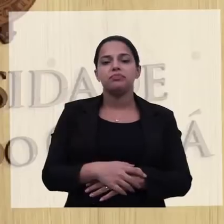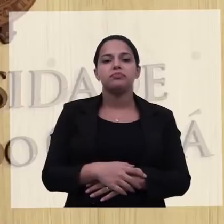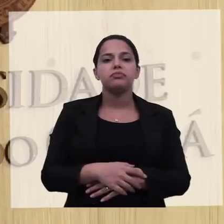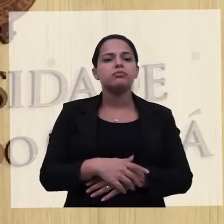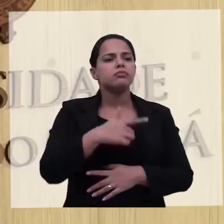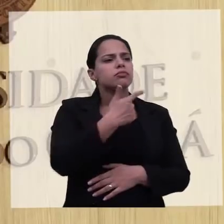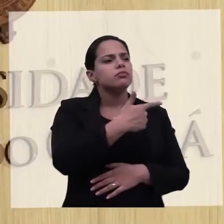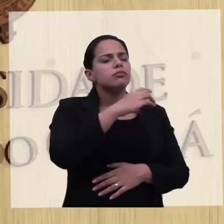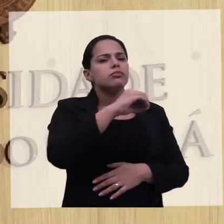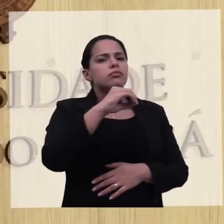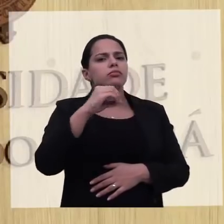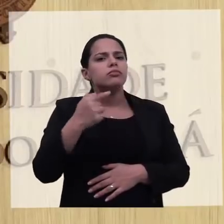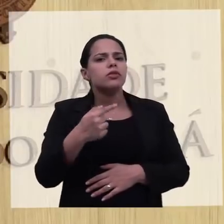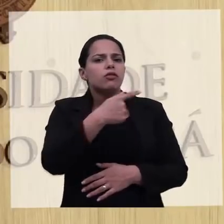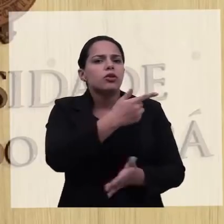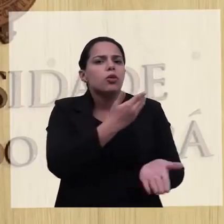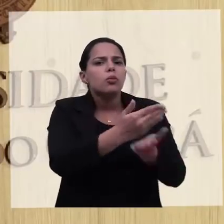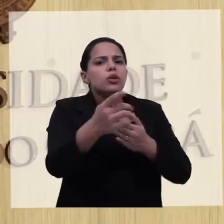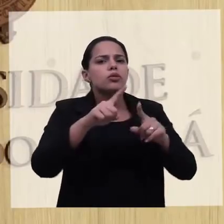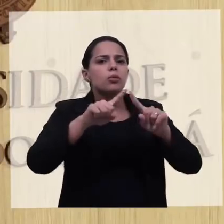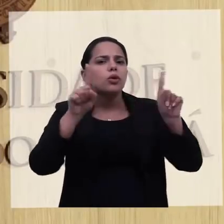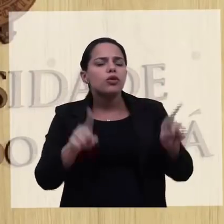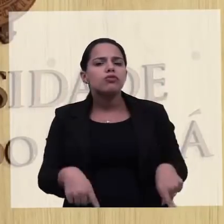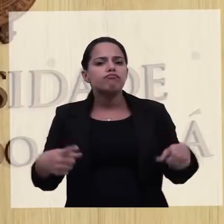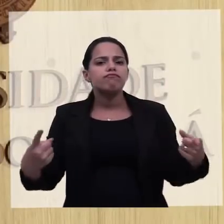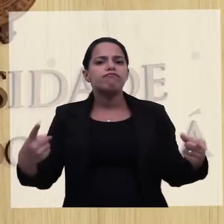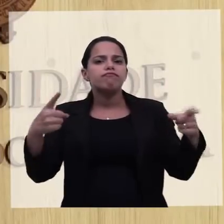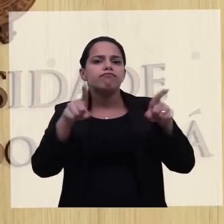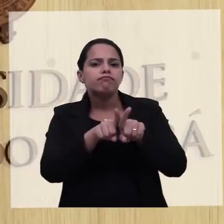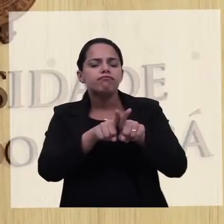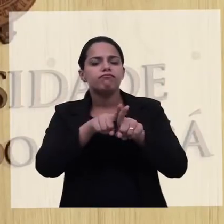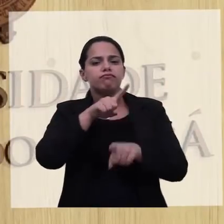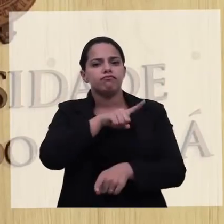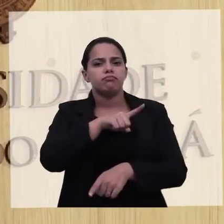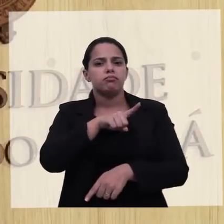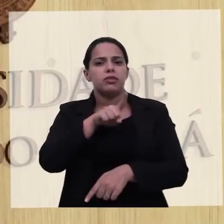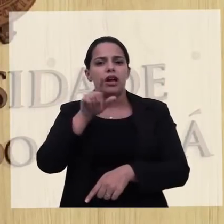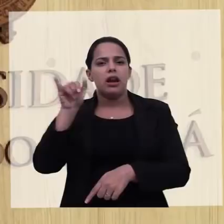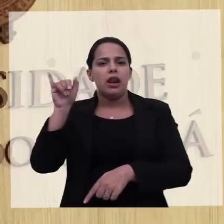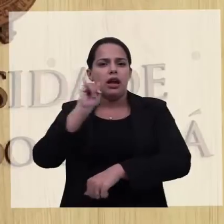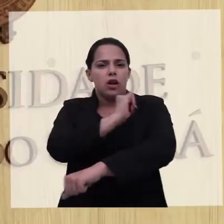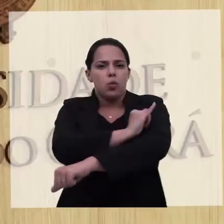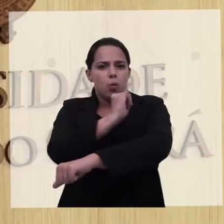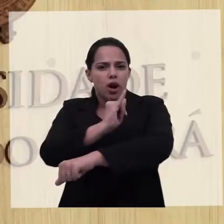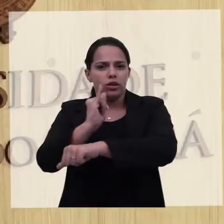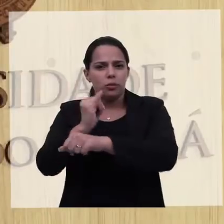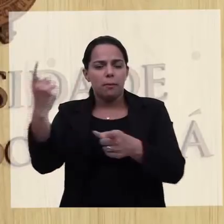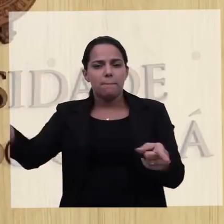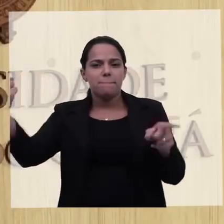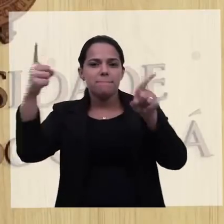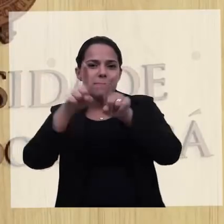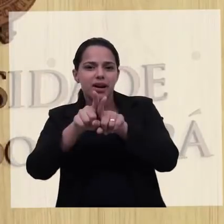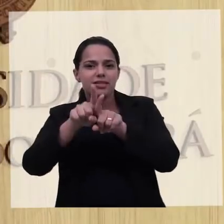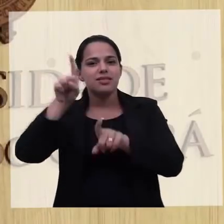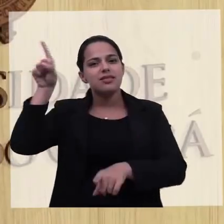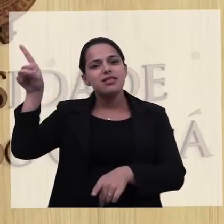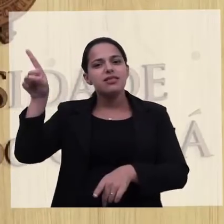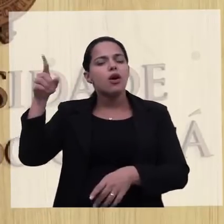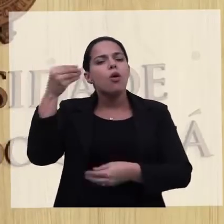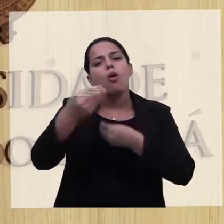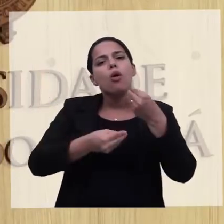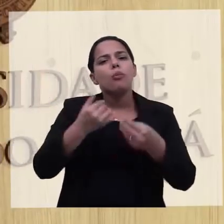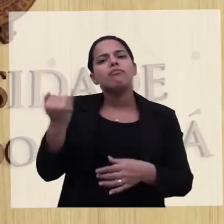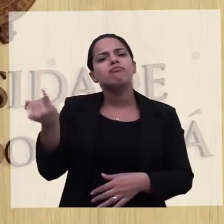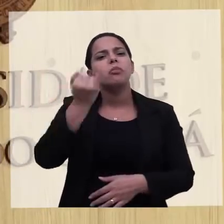Em 2007, né, a senhora começou um projeto com bacias experimentais em parceria com a Escola Agrotécnica Federal do Iguatu, né? Qual